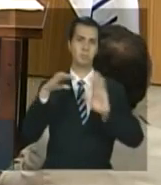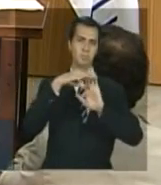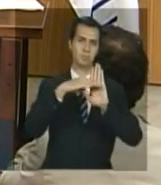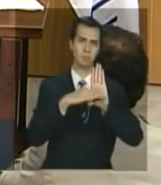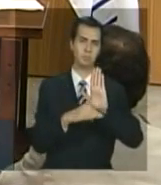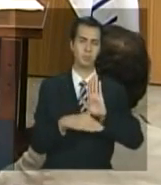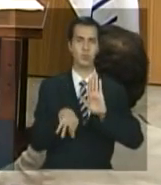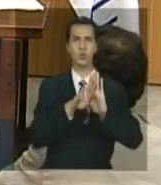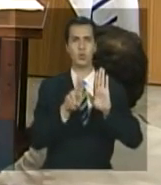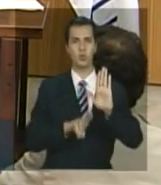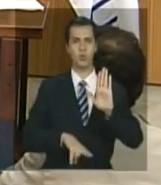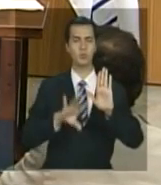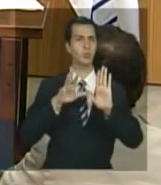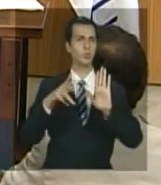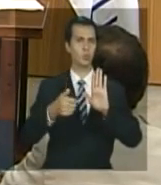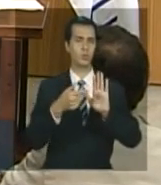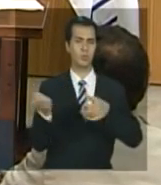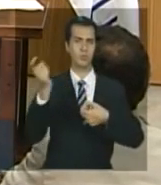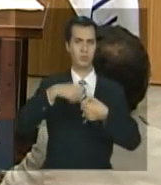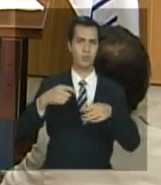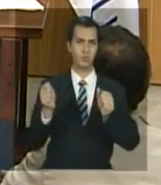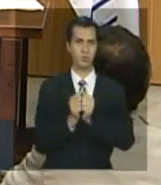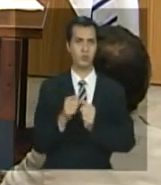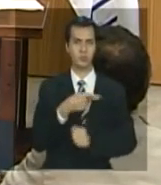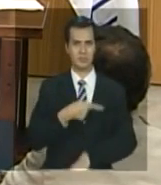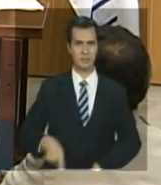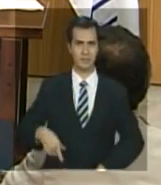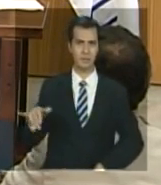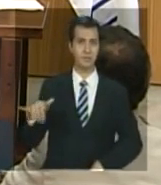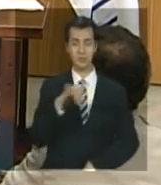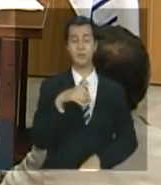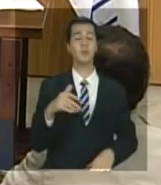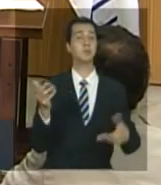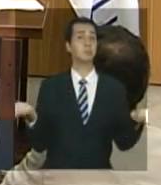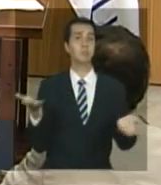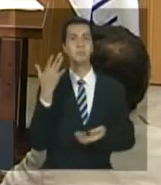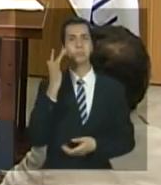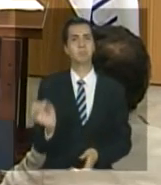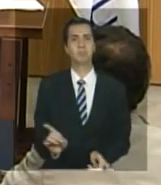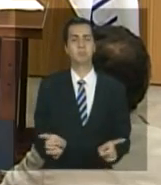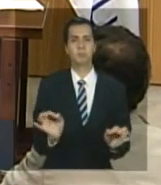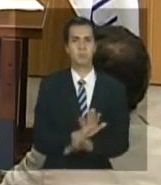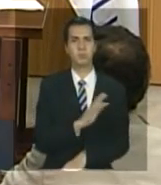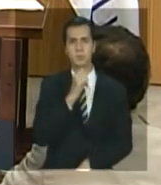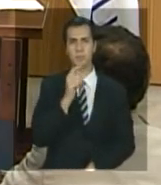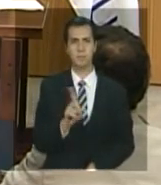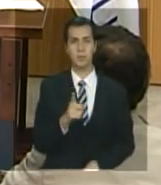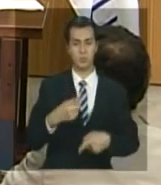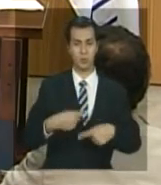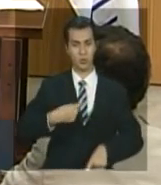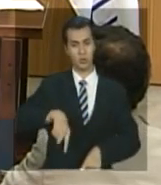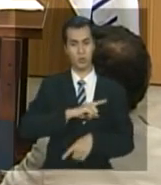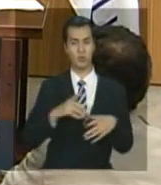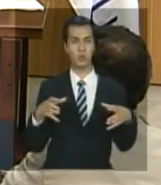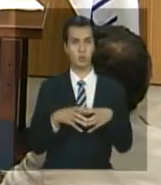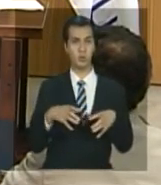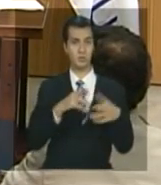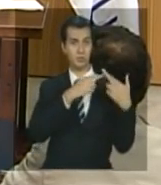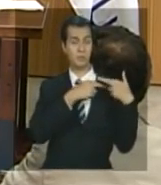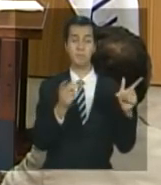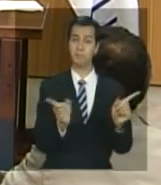responder de uma maneira concreta essa sua pergunta, com certeza essa sua pergunta, porque não depende da gente, a